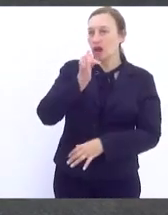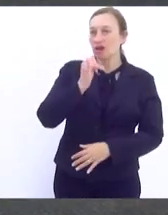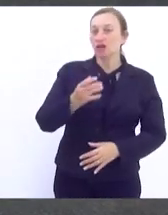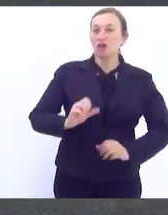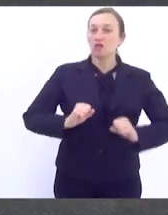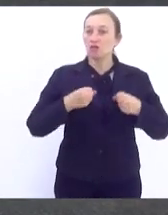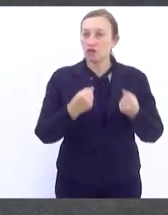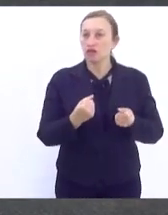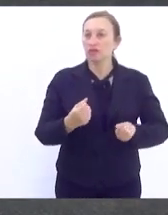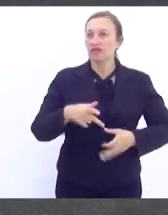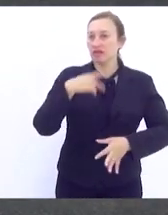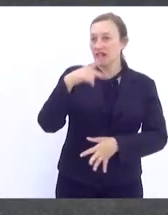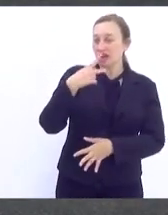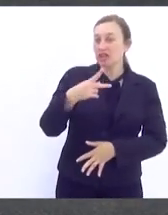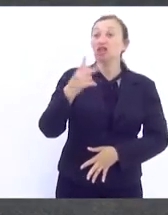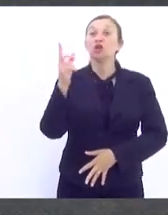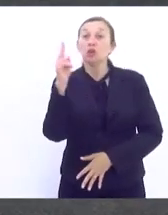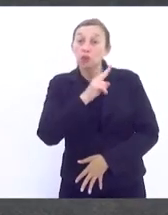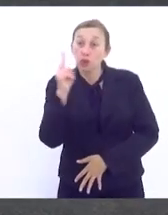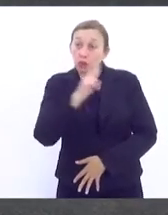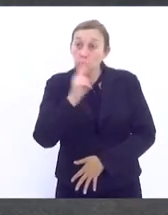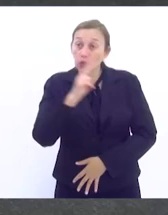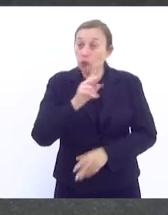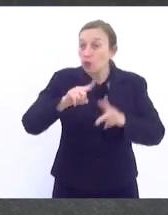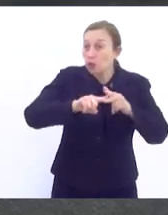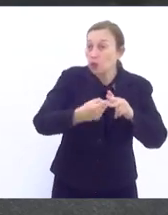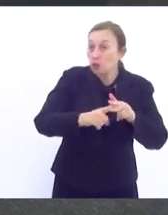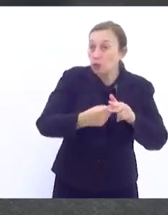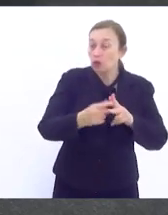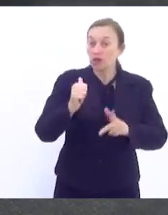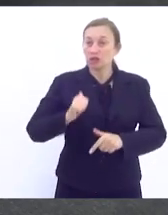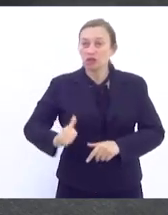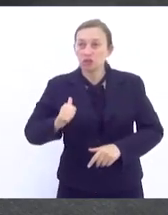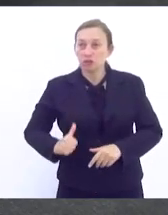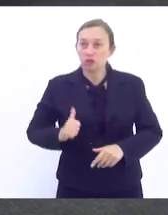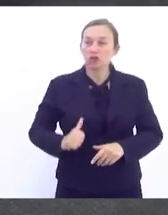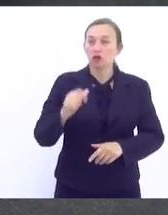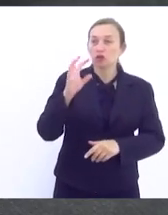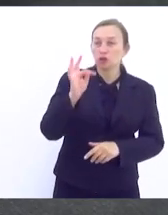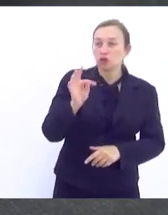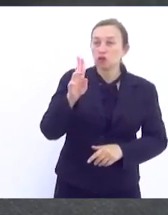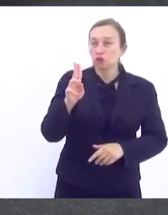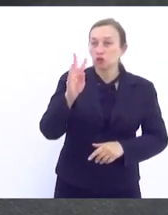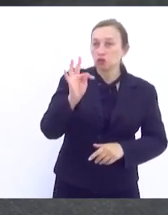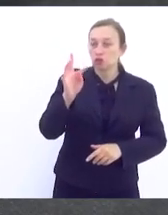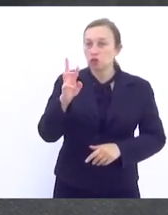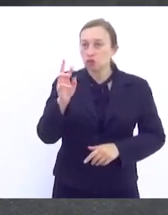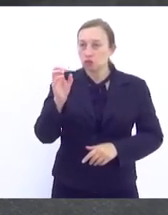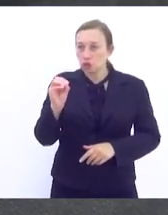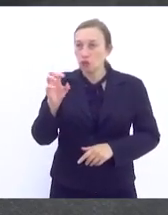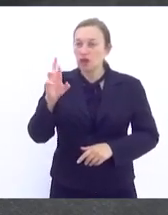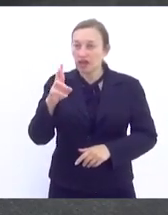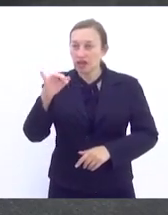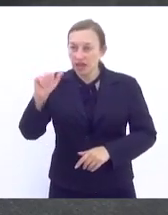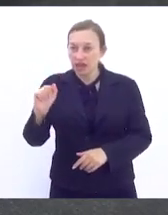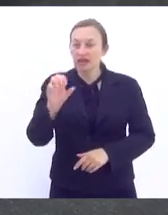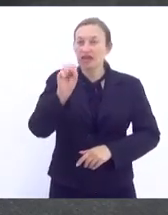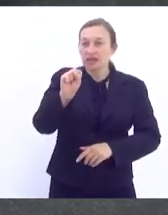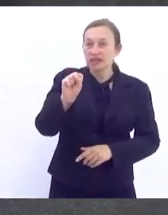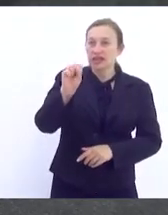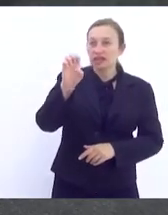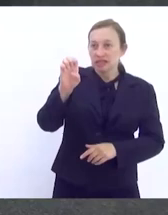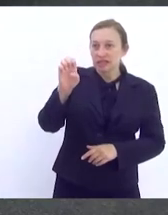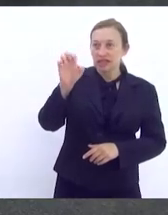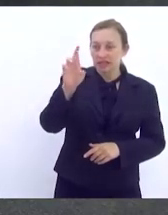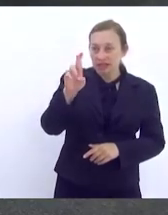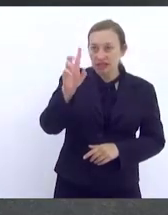finalizar mais uma vez que é urgente o rea das bolsas da tutoria do Cederj sou a autora do projeto de lei número 430